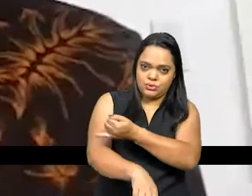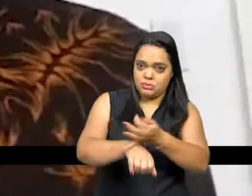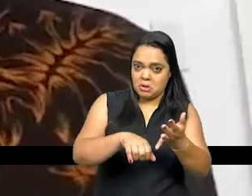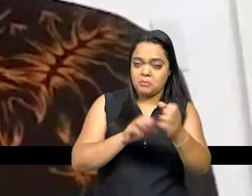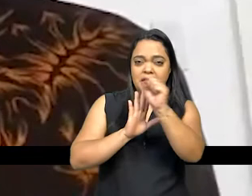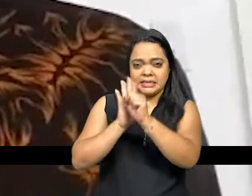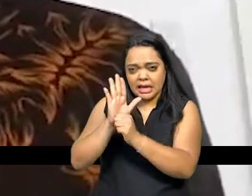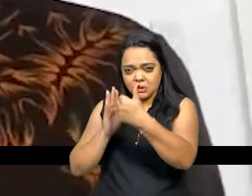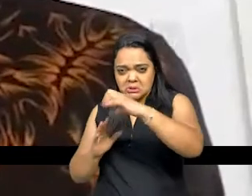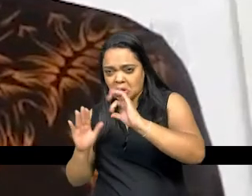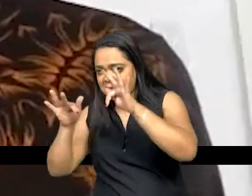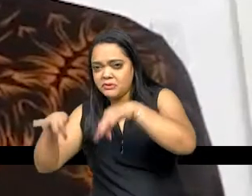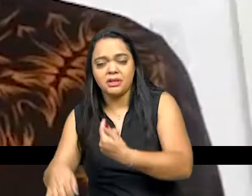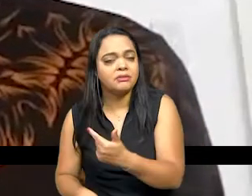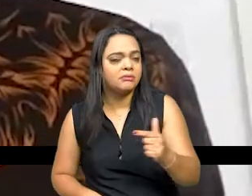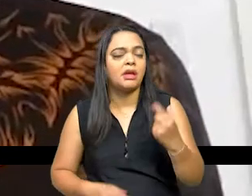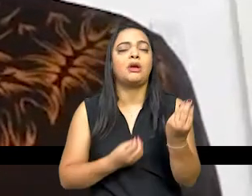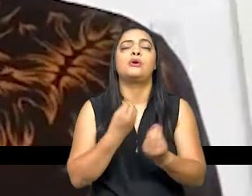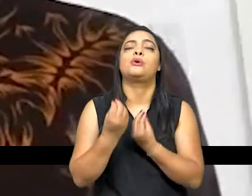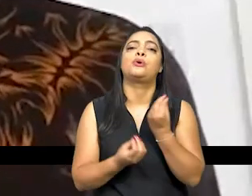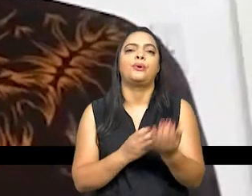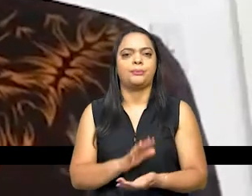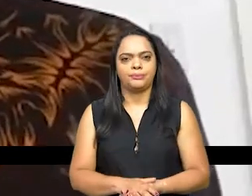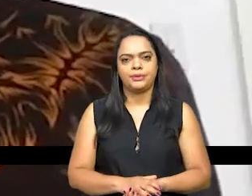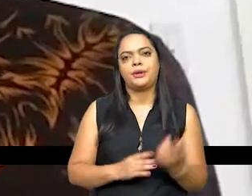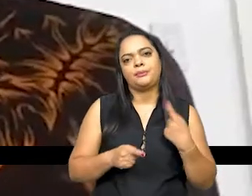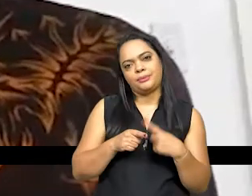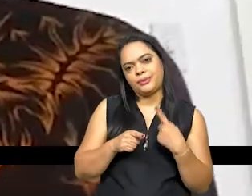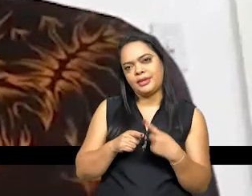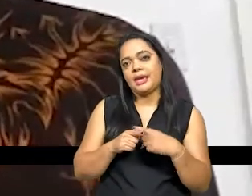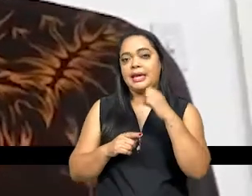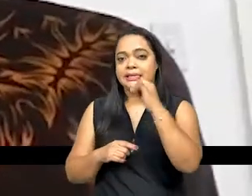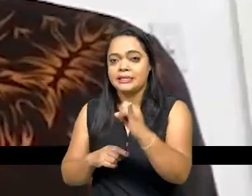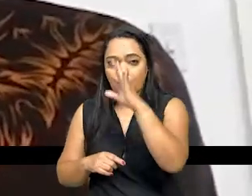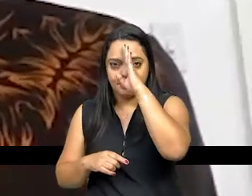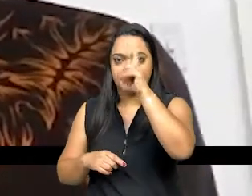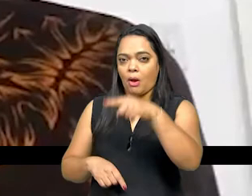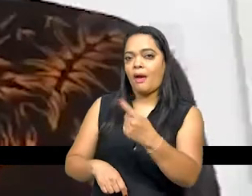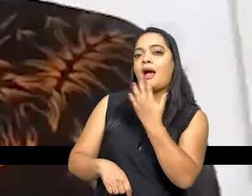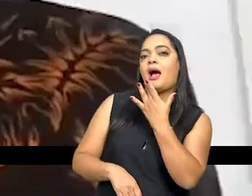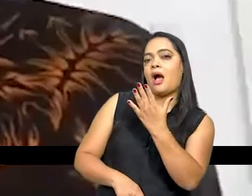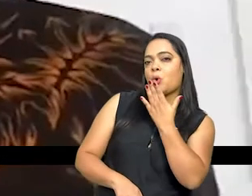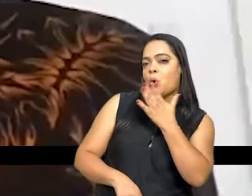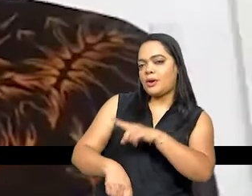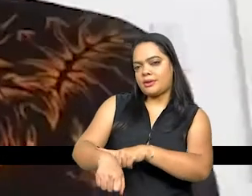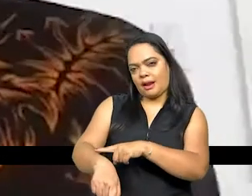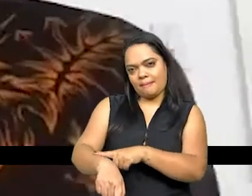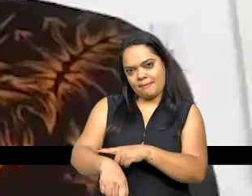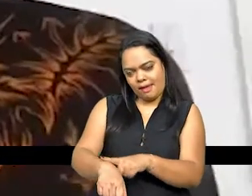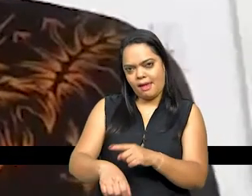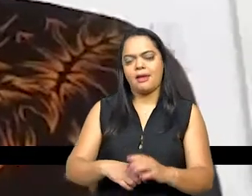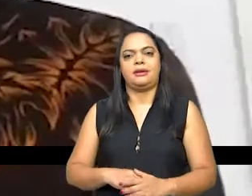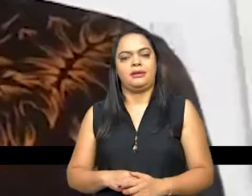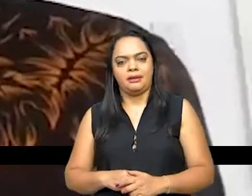metade, porque daí como que predomina, à medida que predomina o critério cor e que fica mais parecido com aquilo que a gente